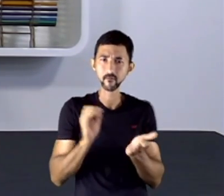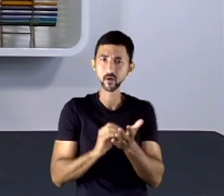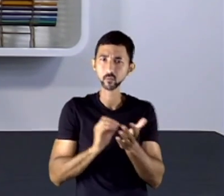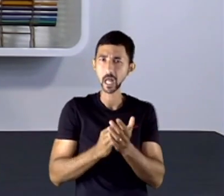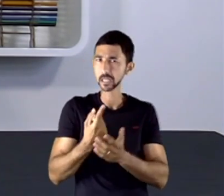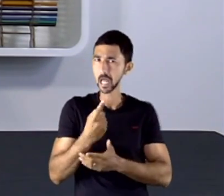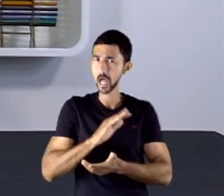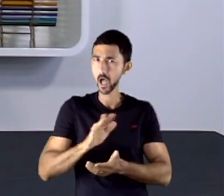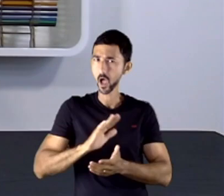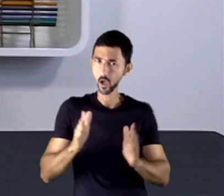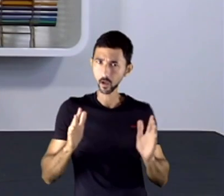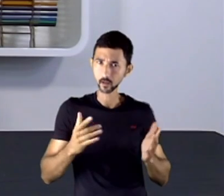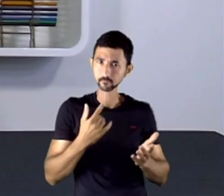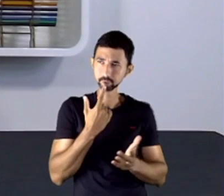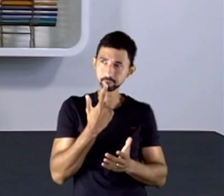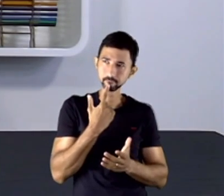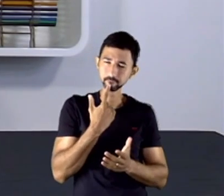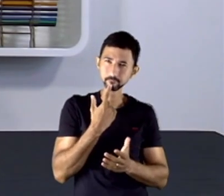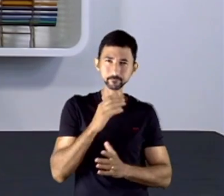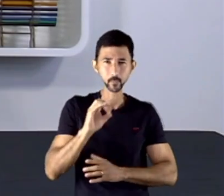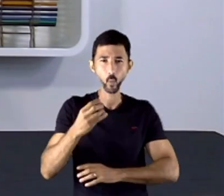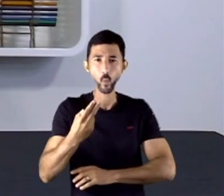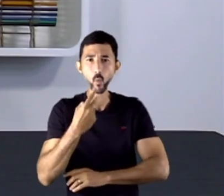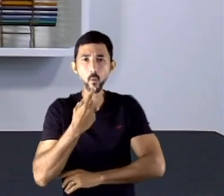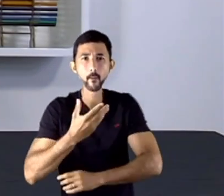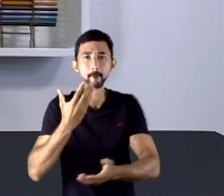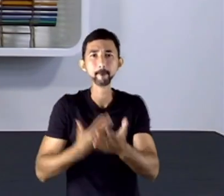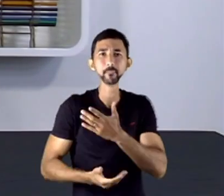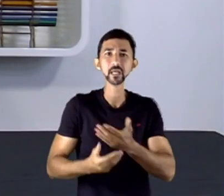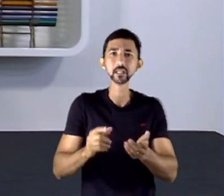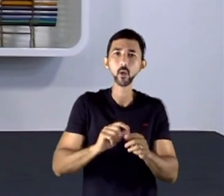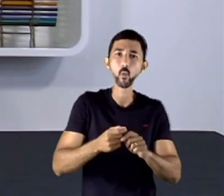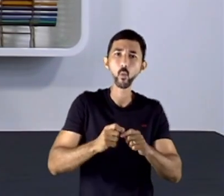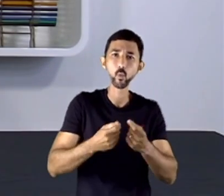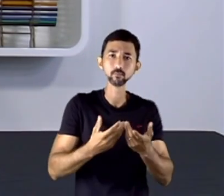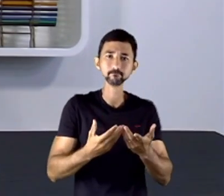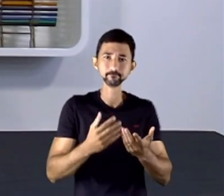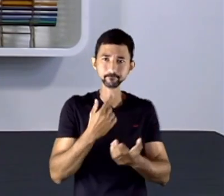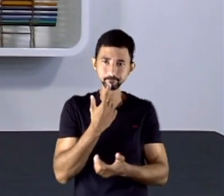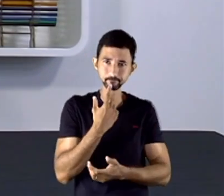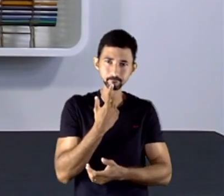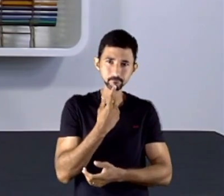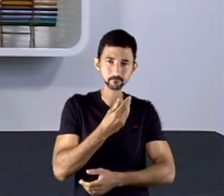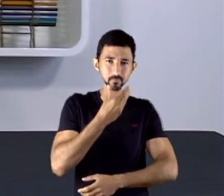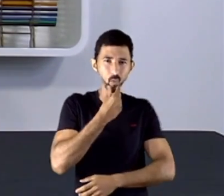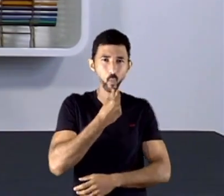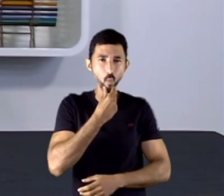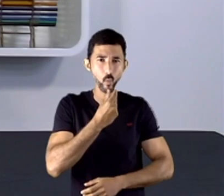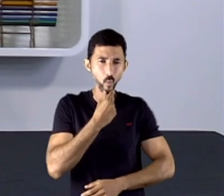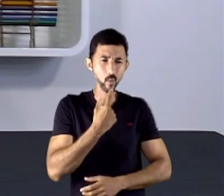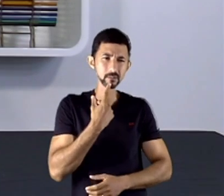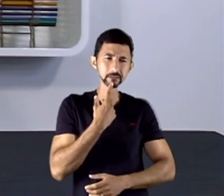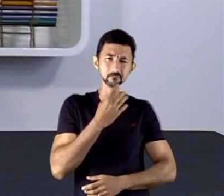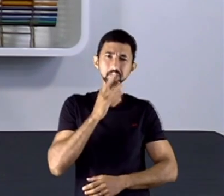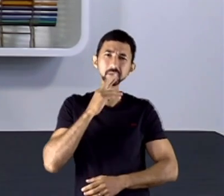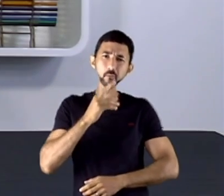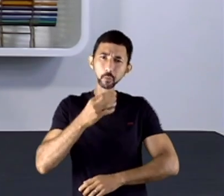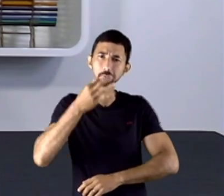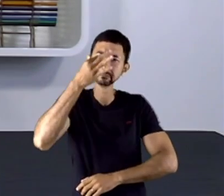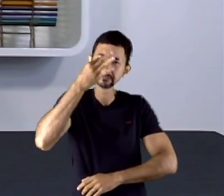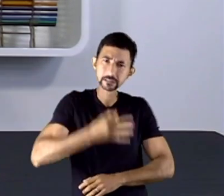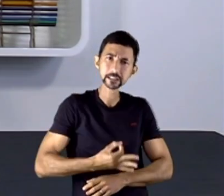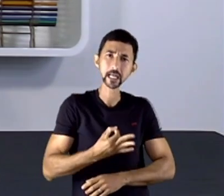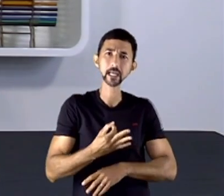nenhum? Ou será que eu vou ter desperdício de embalagem também? E ele, com toda veemência, com